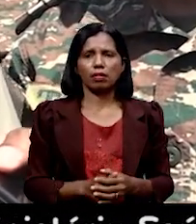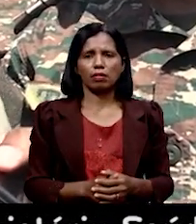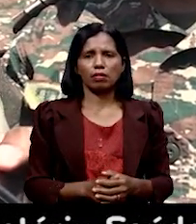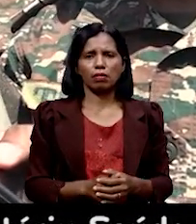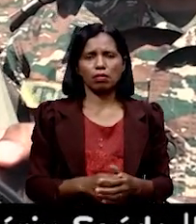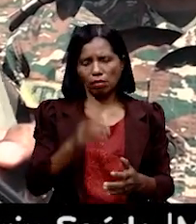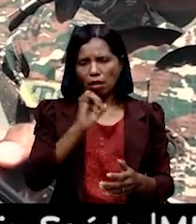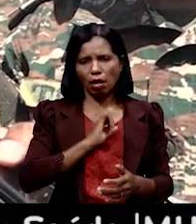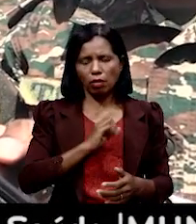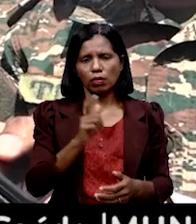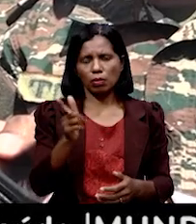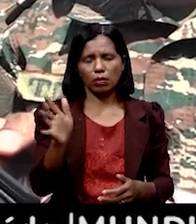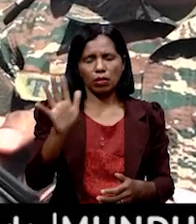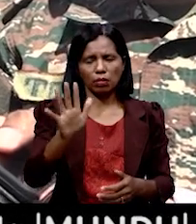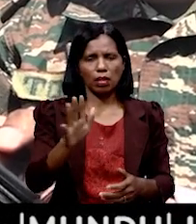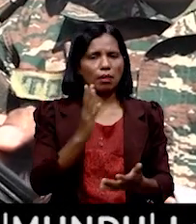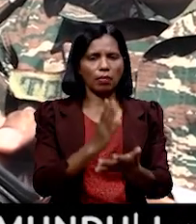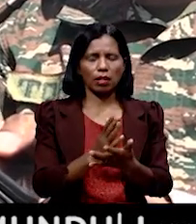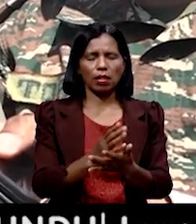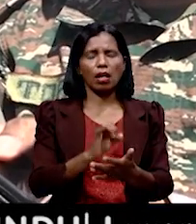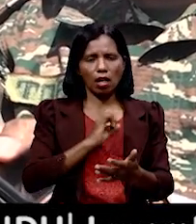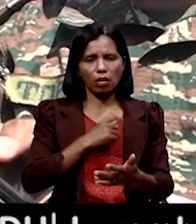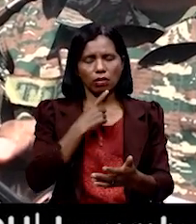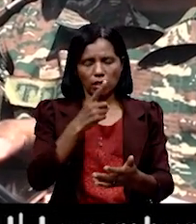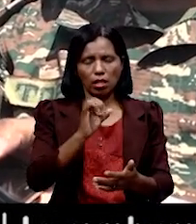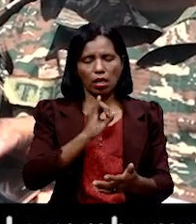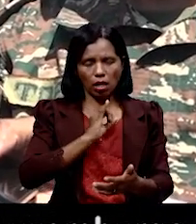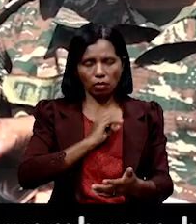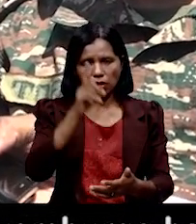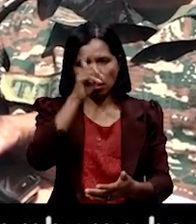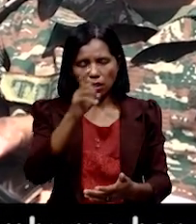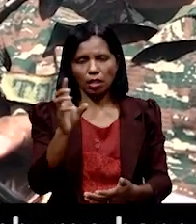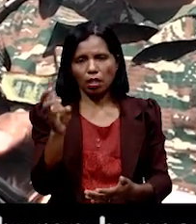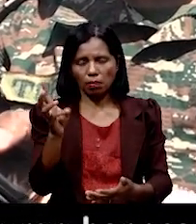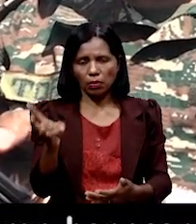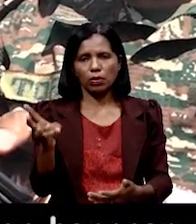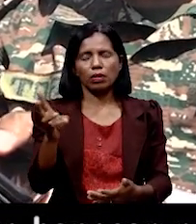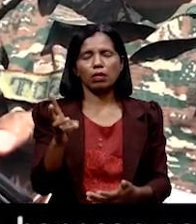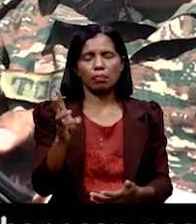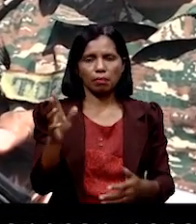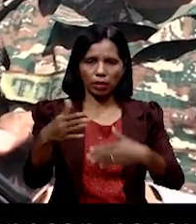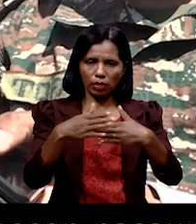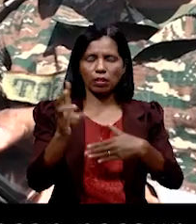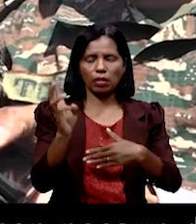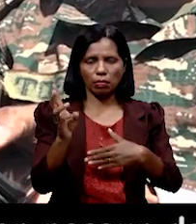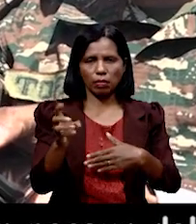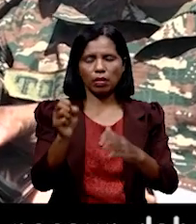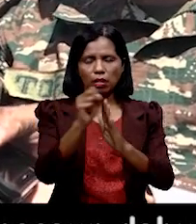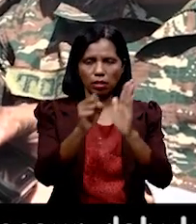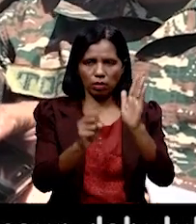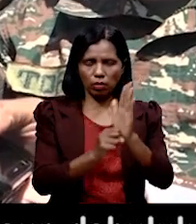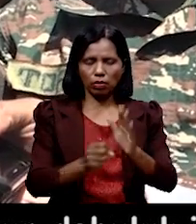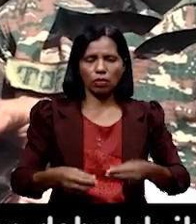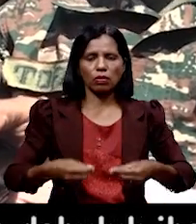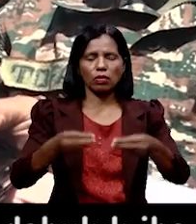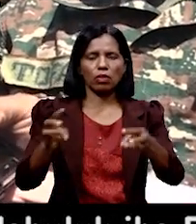25 anos ita dia lak leur sayon hawa tetene tamba au 70 anos porque estatuto mos